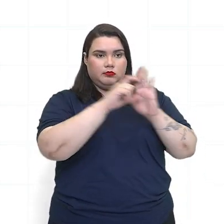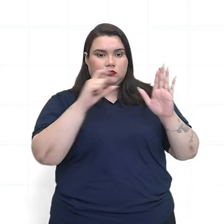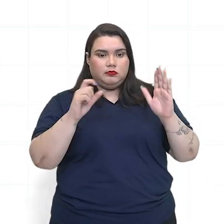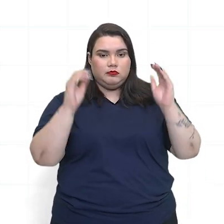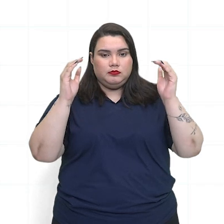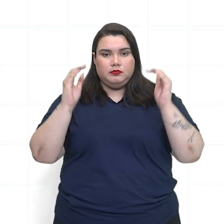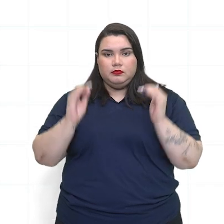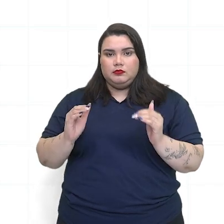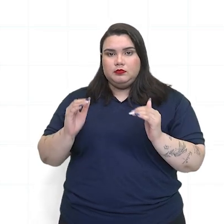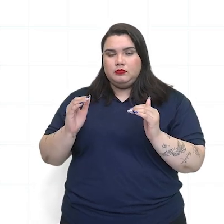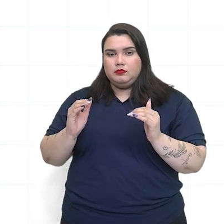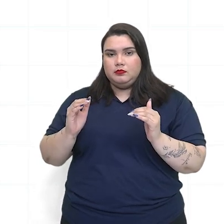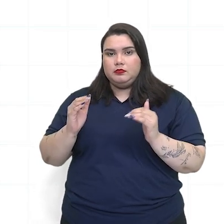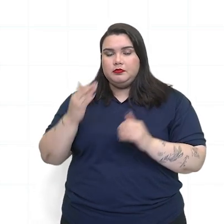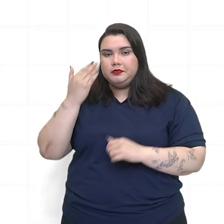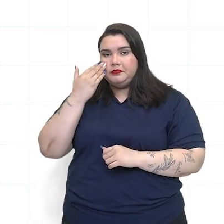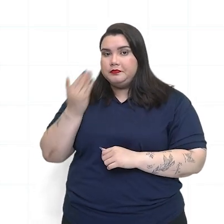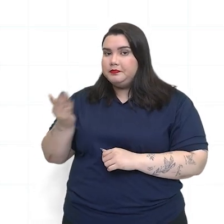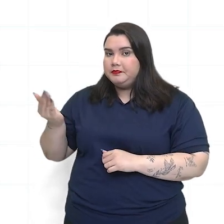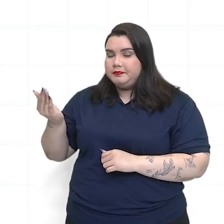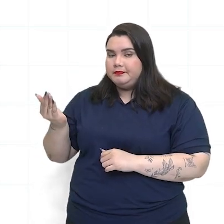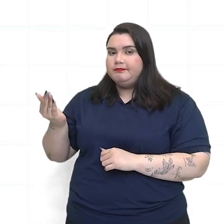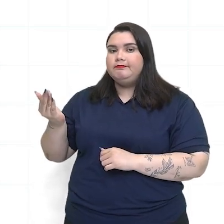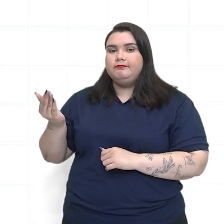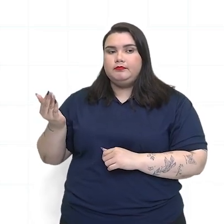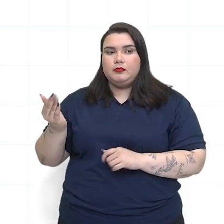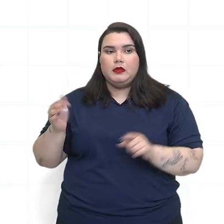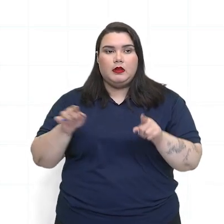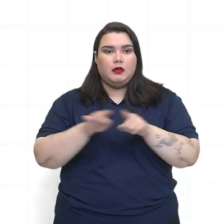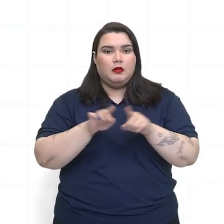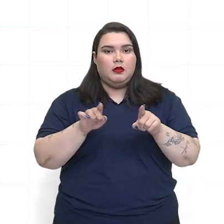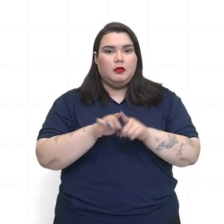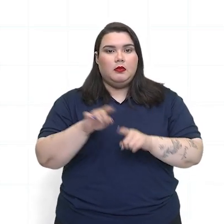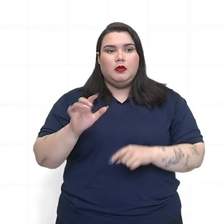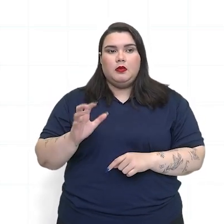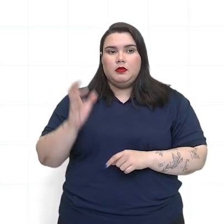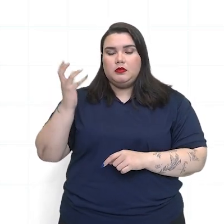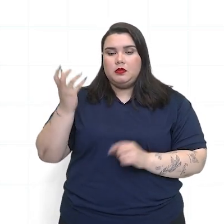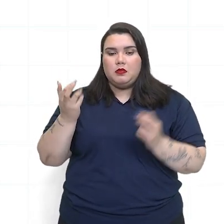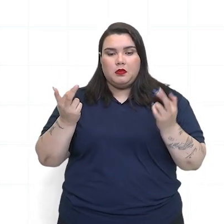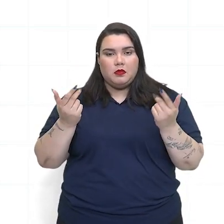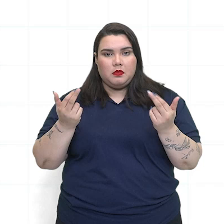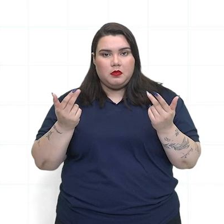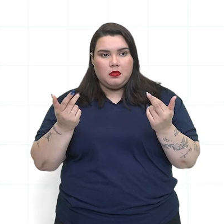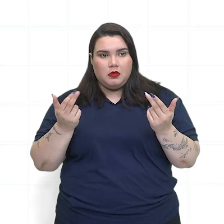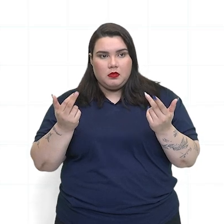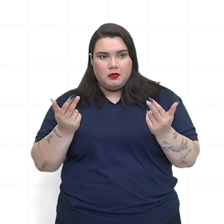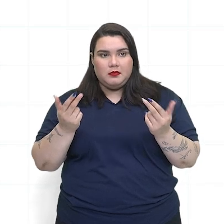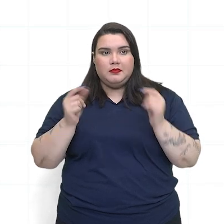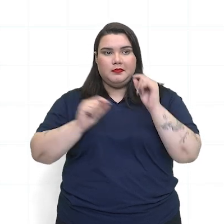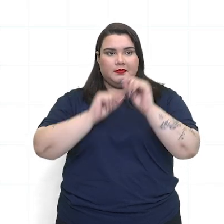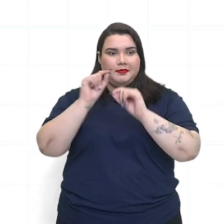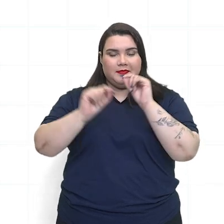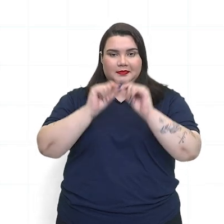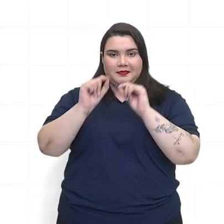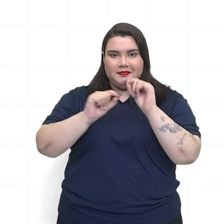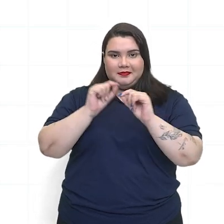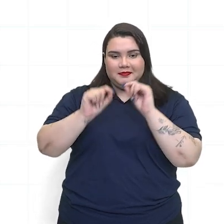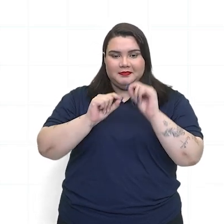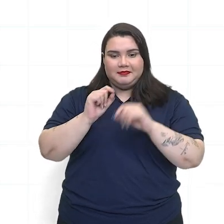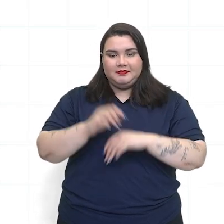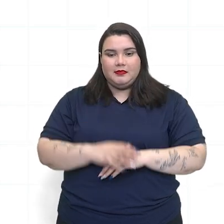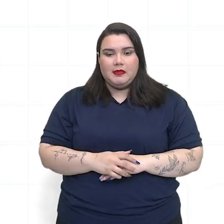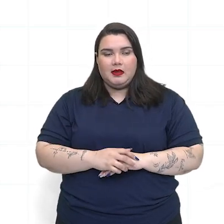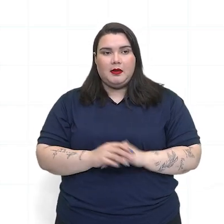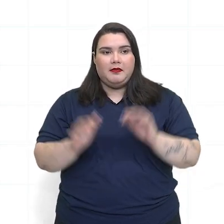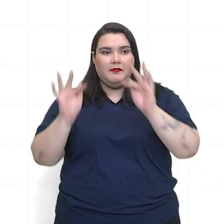vocês estão observando, também acontece o mesmo fenômeno, acontece a mesma coisa. No